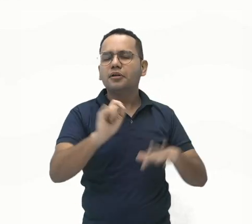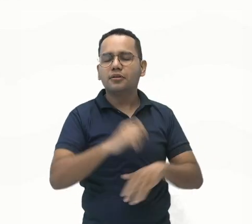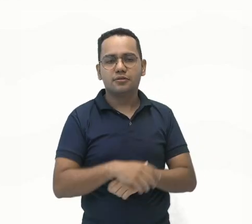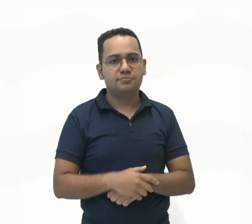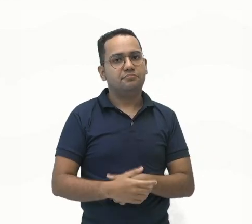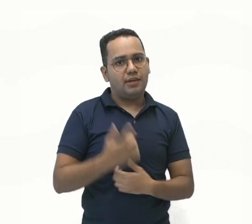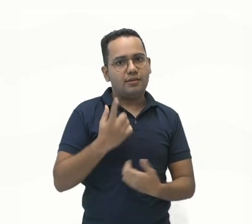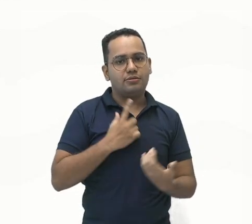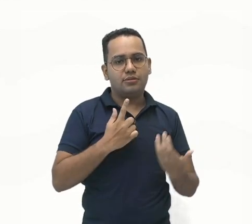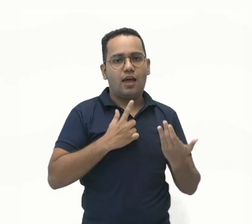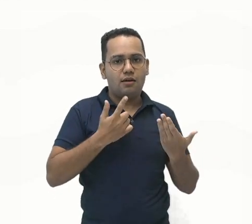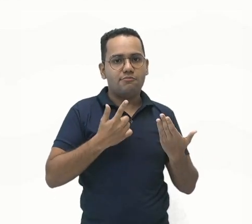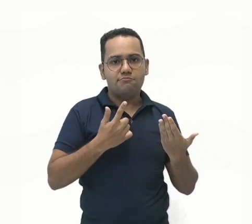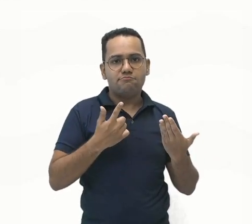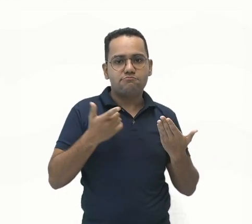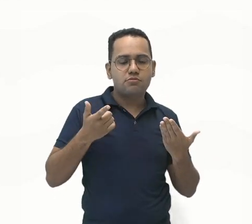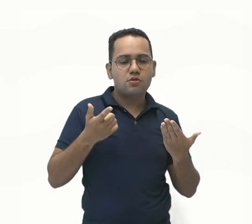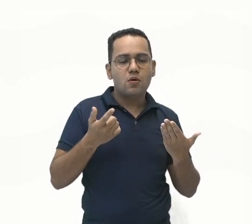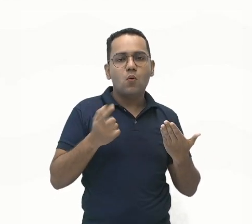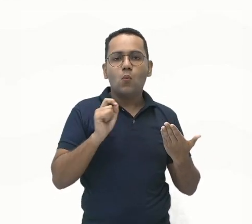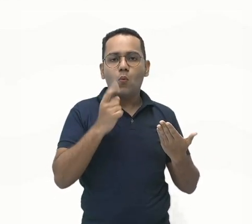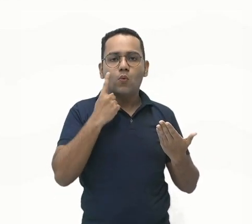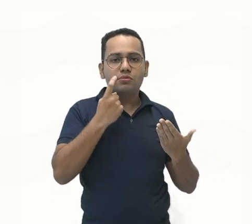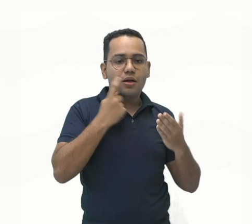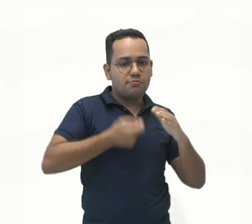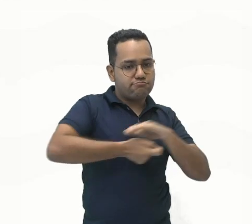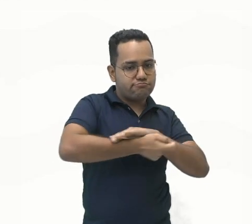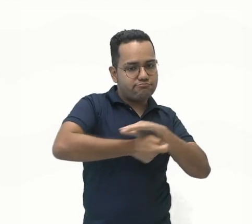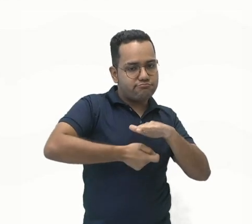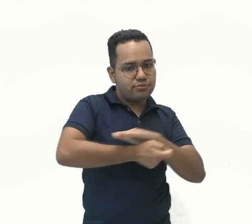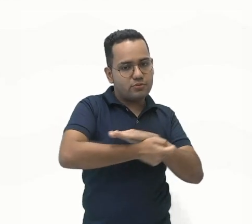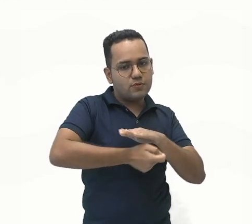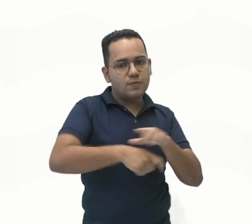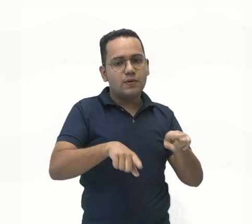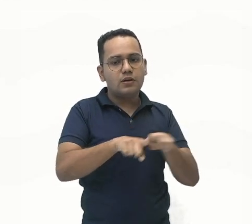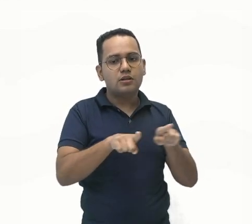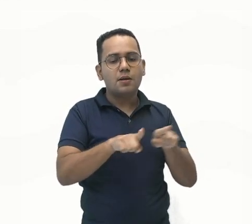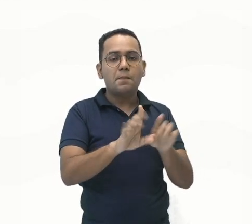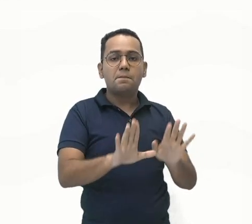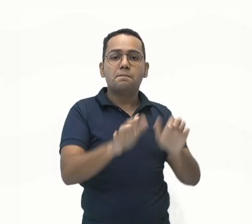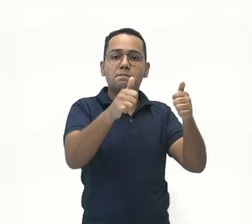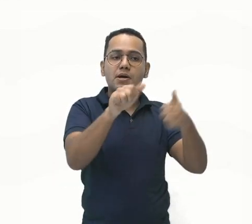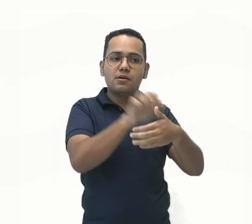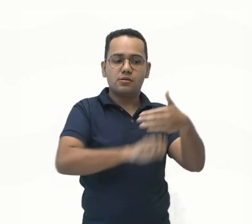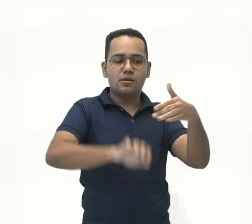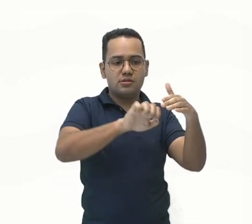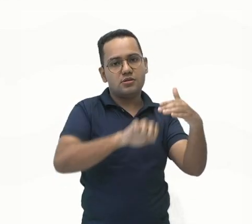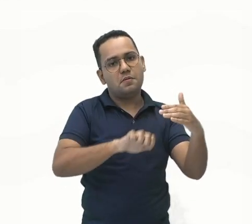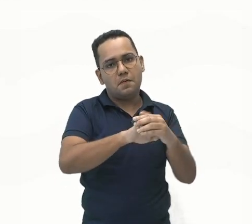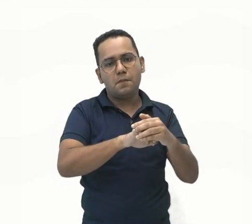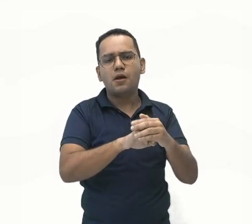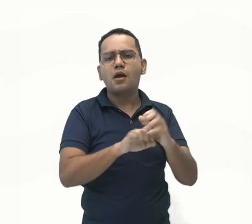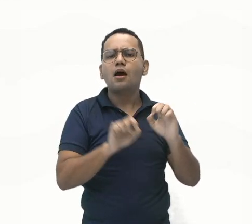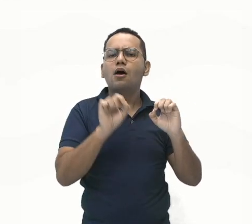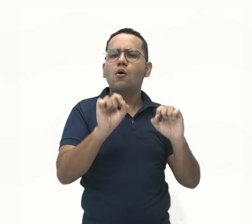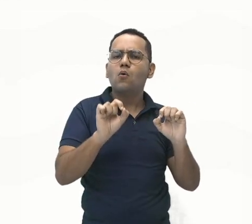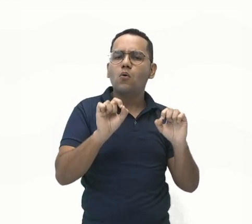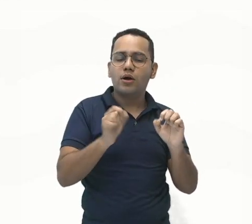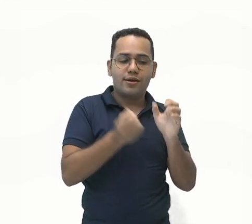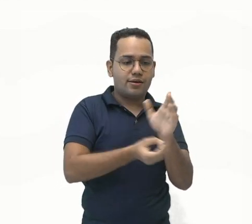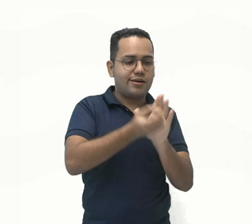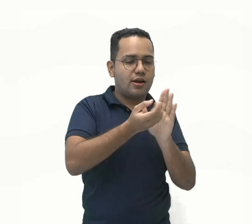forma, professor? Atraindo investimentos e promovendo ali a eficiência e inovação das